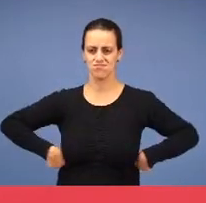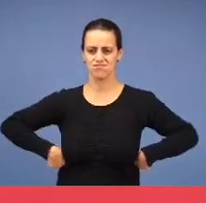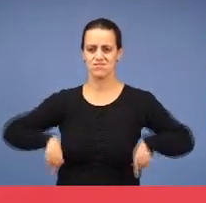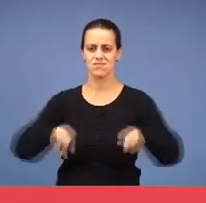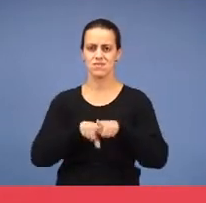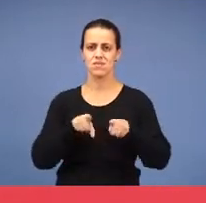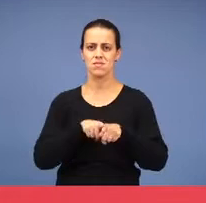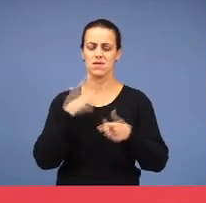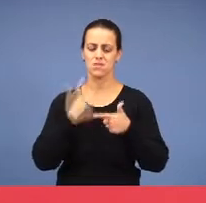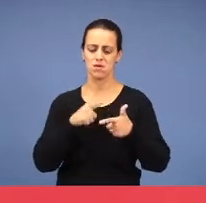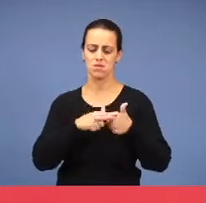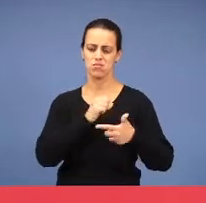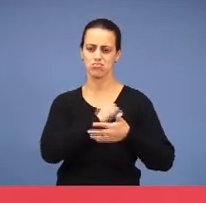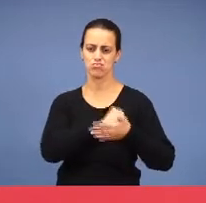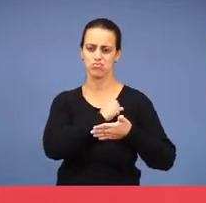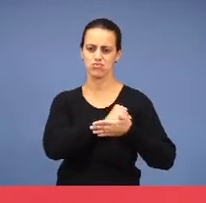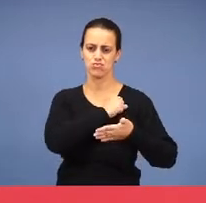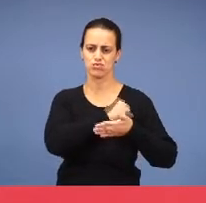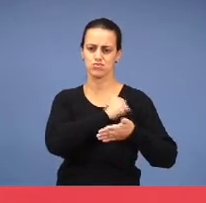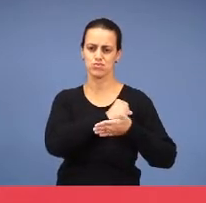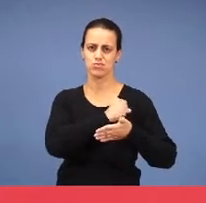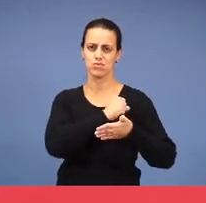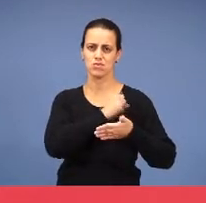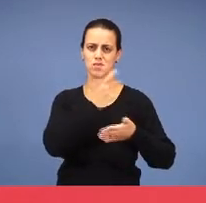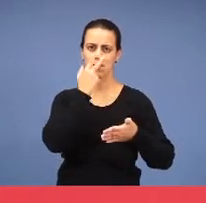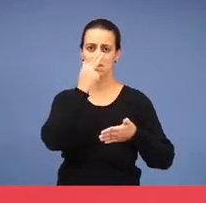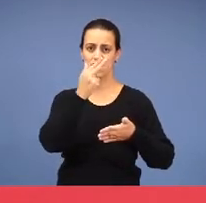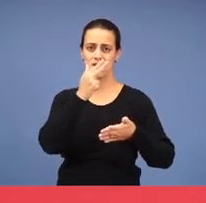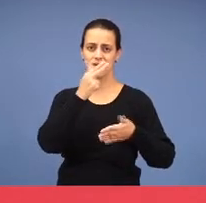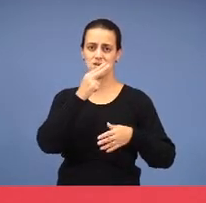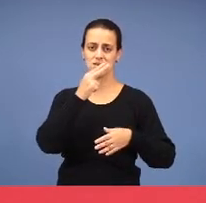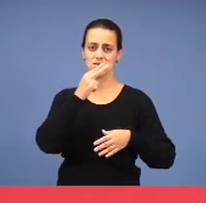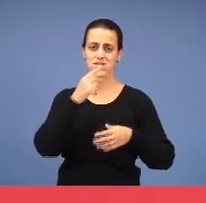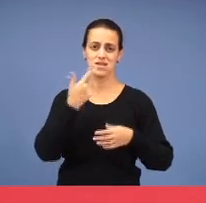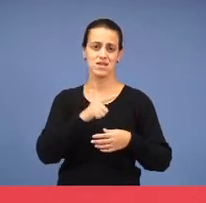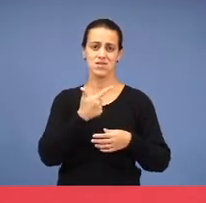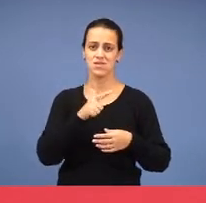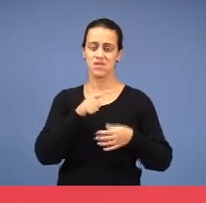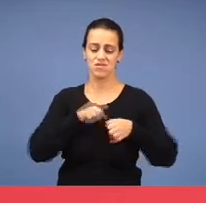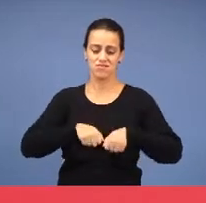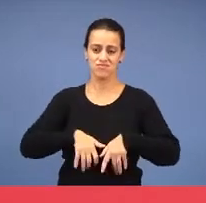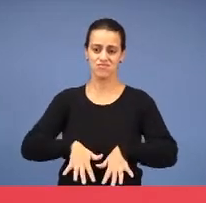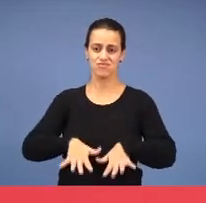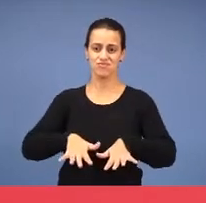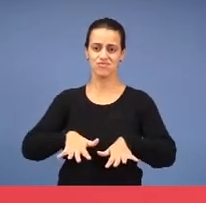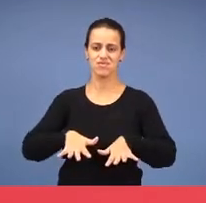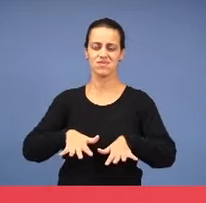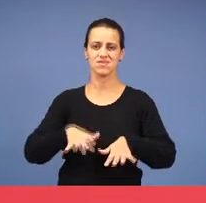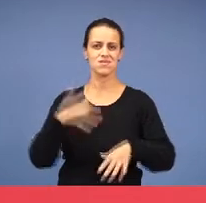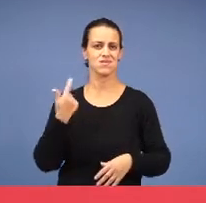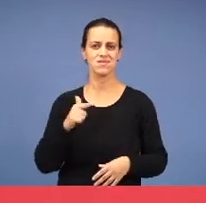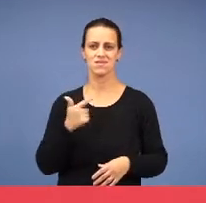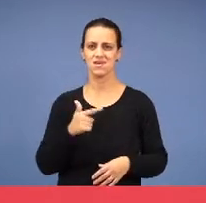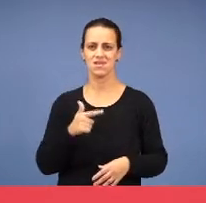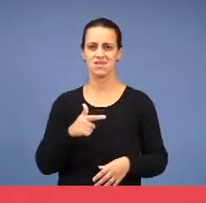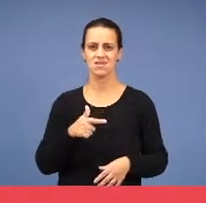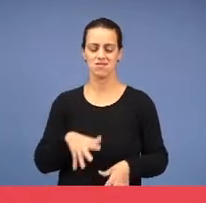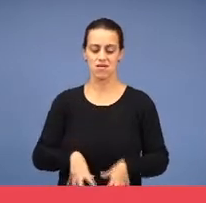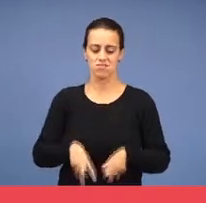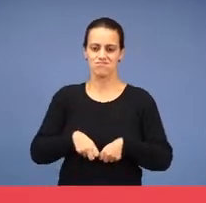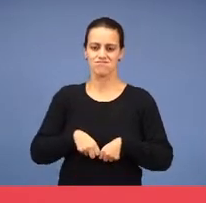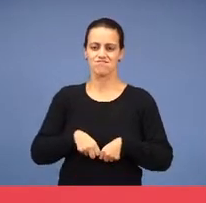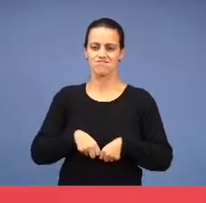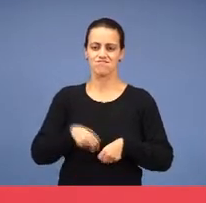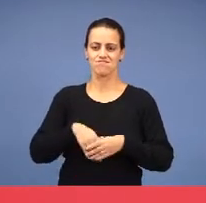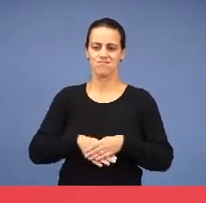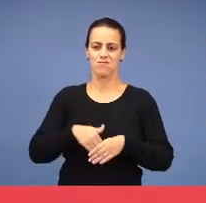então ele não excreta mais, ele não consegue excretar mais as substâncias que estão lhe matando. Por